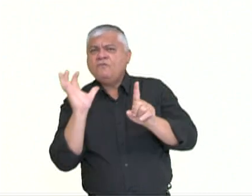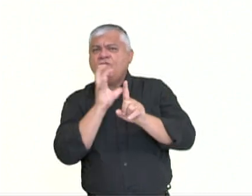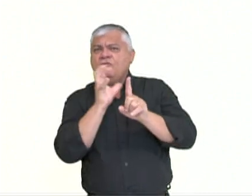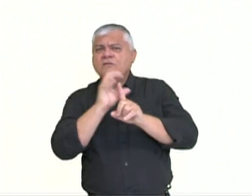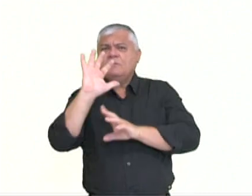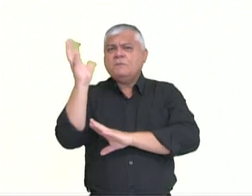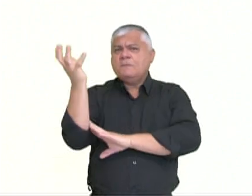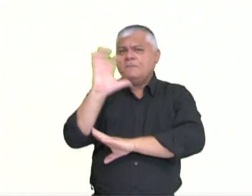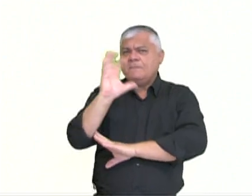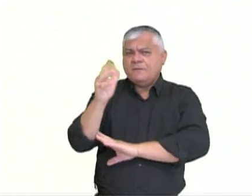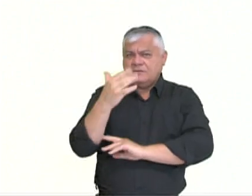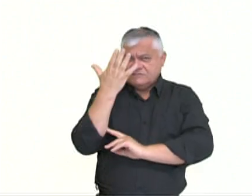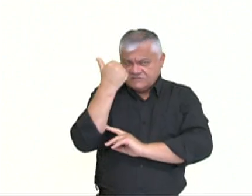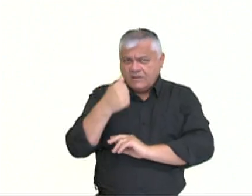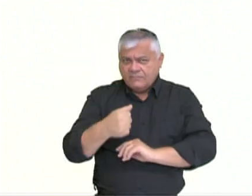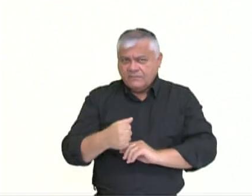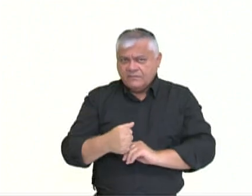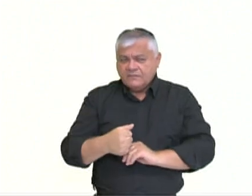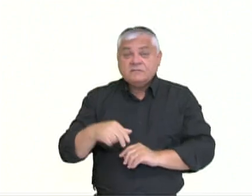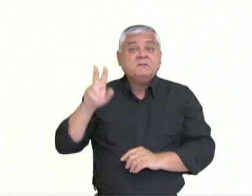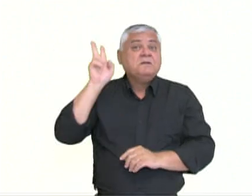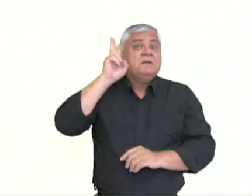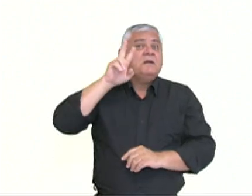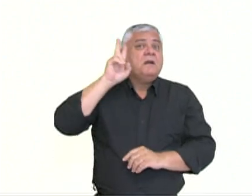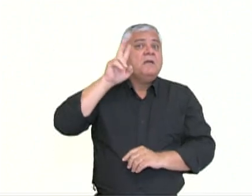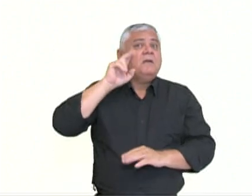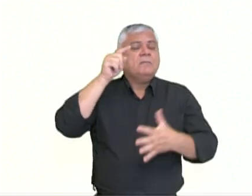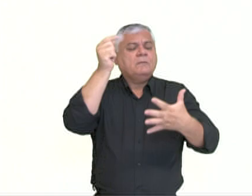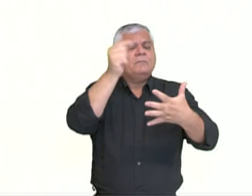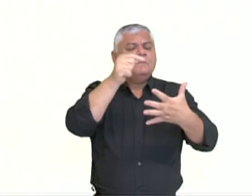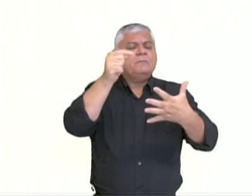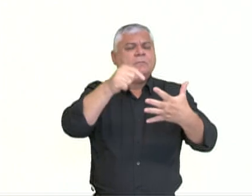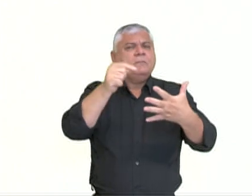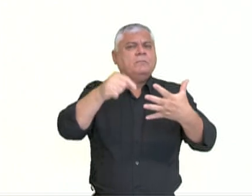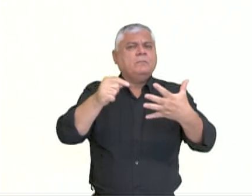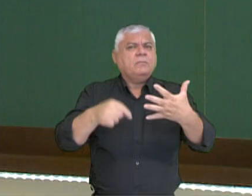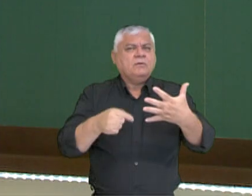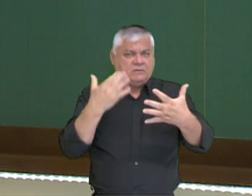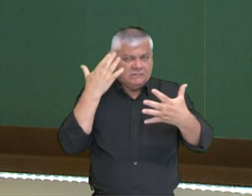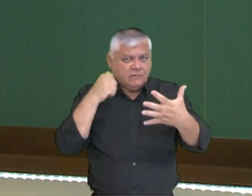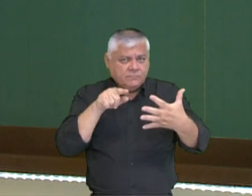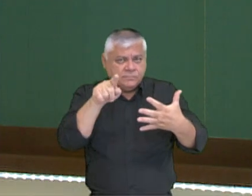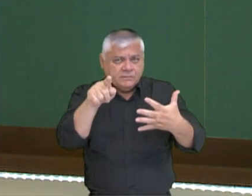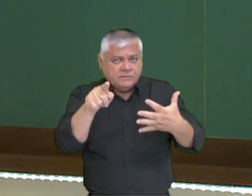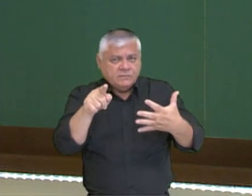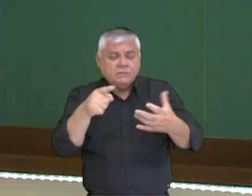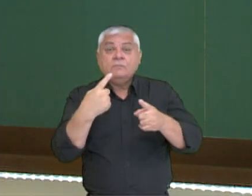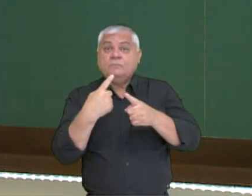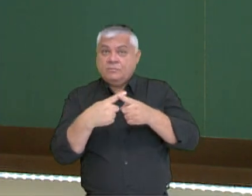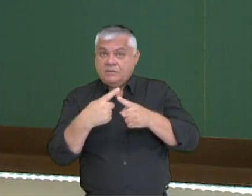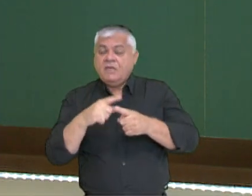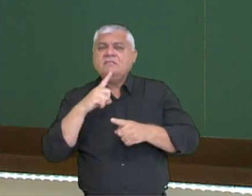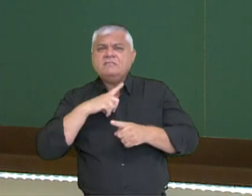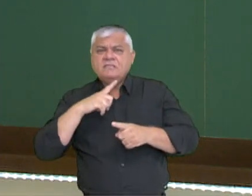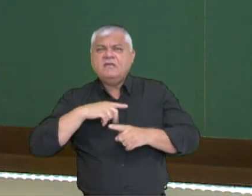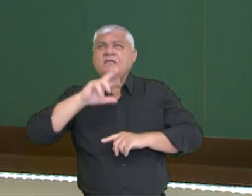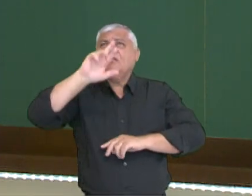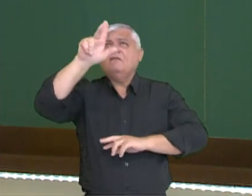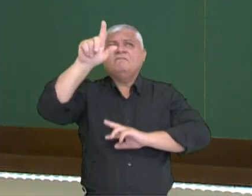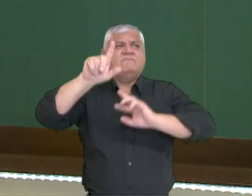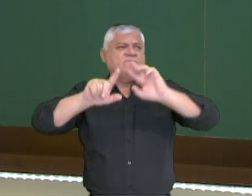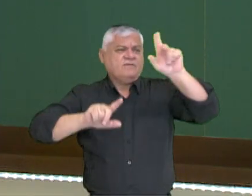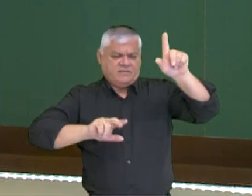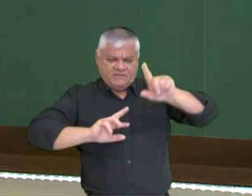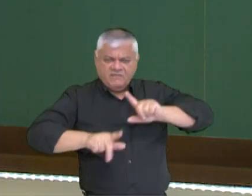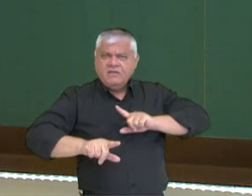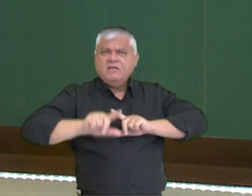clima? Você lembra que fatores influenciam nos tipos climáticos? Porque há diferenças de clima